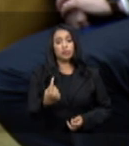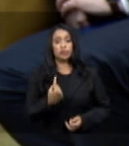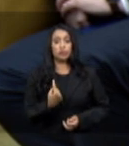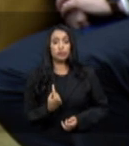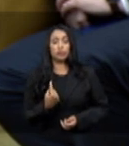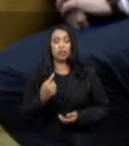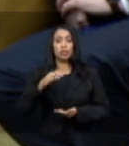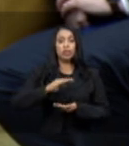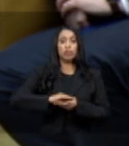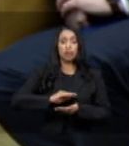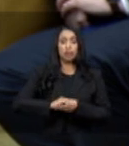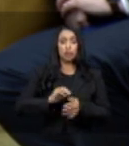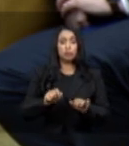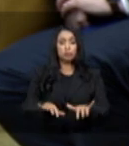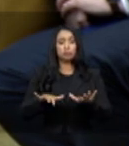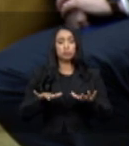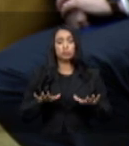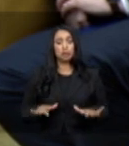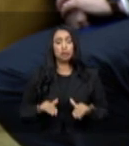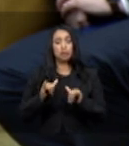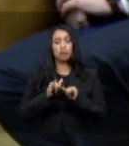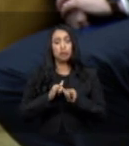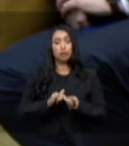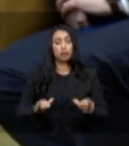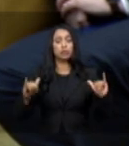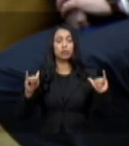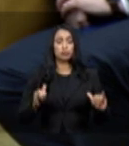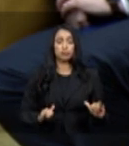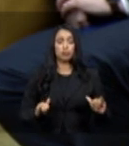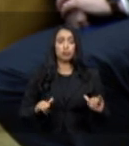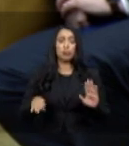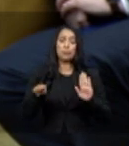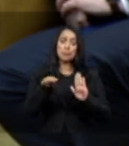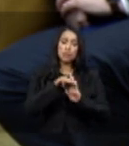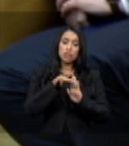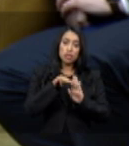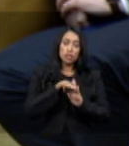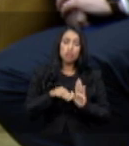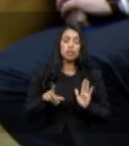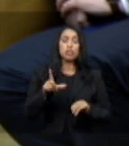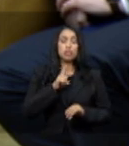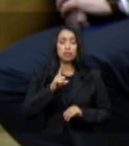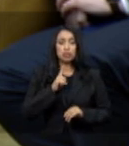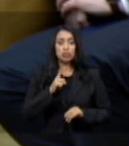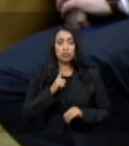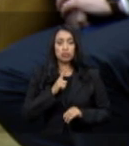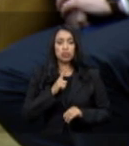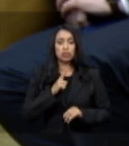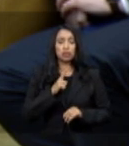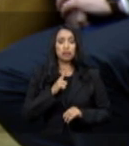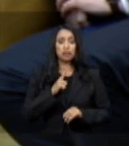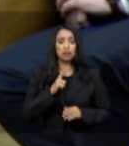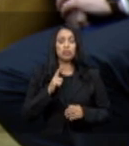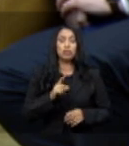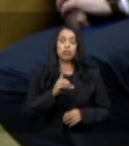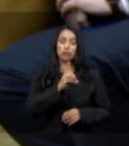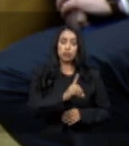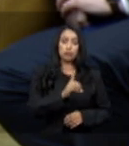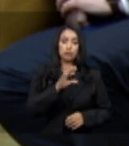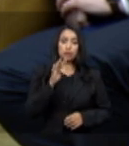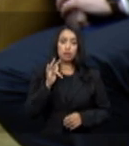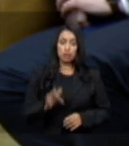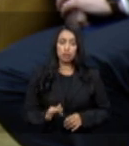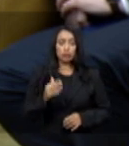trazer informar ao plenário do supremo tribunal federal algumas medidas estão sendo adotadas no âmbito dos